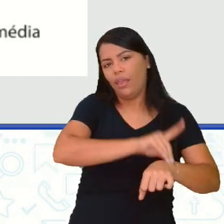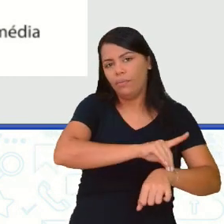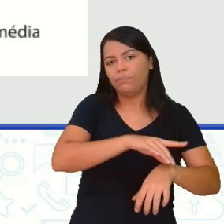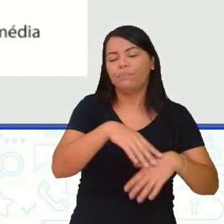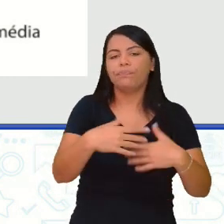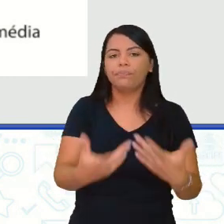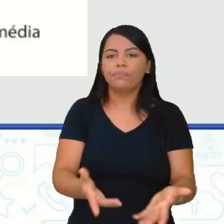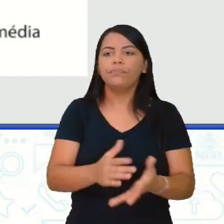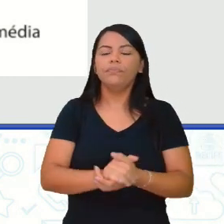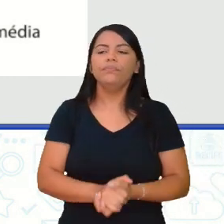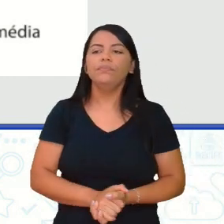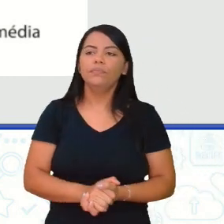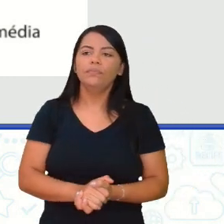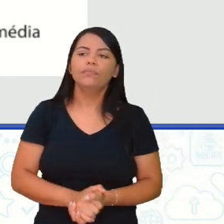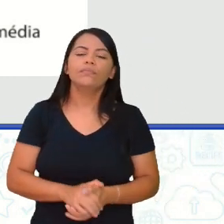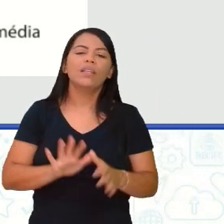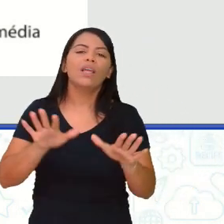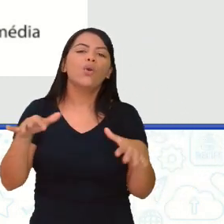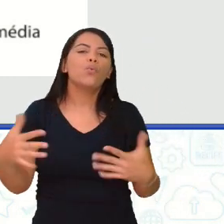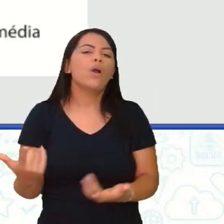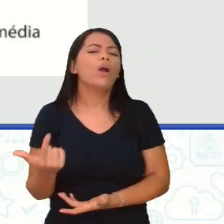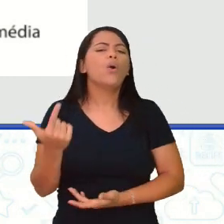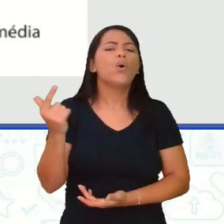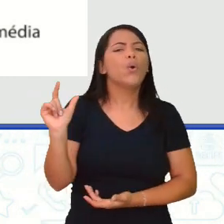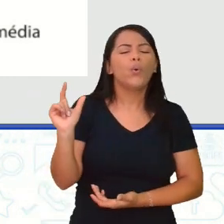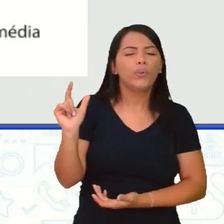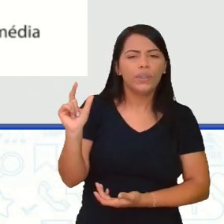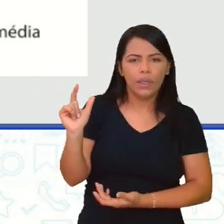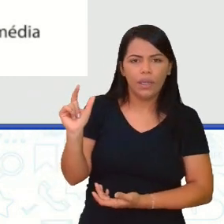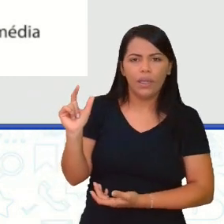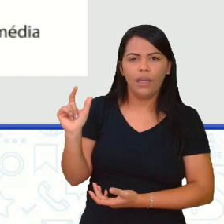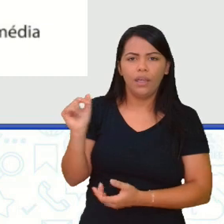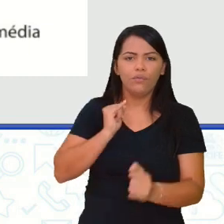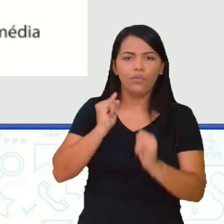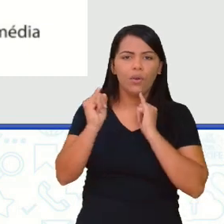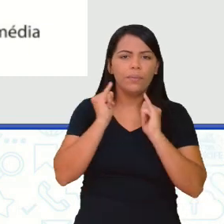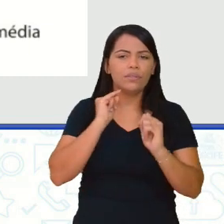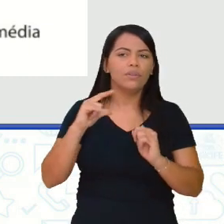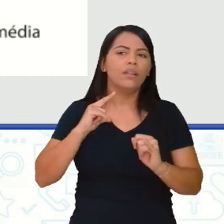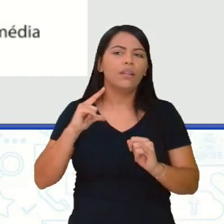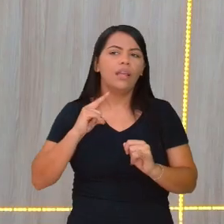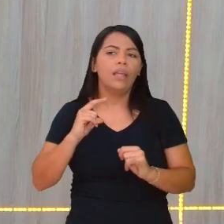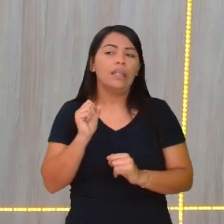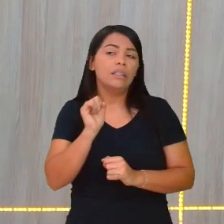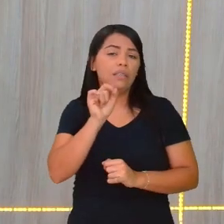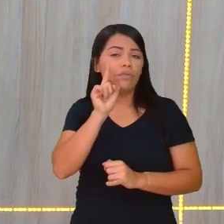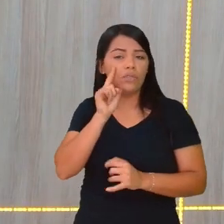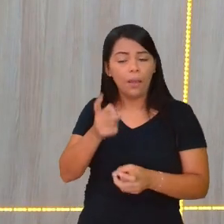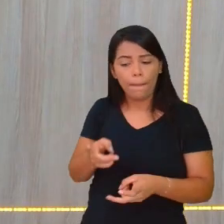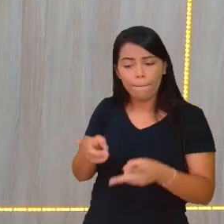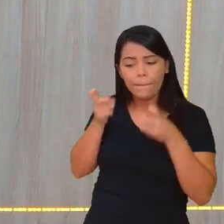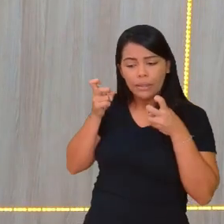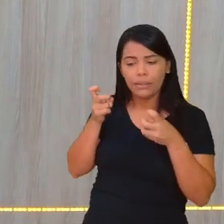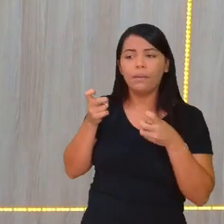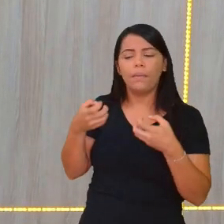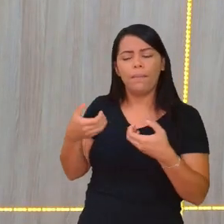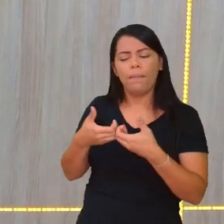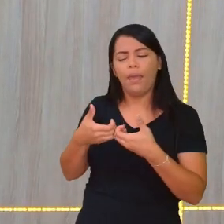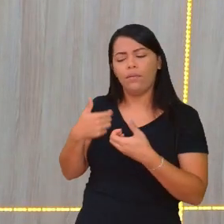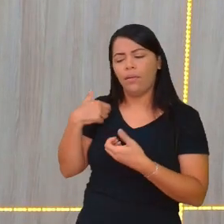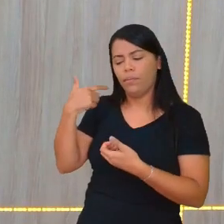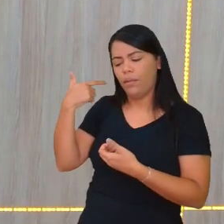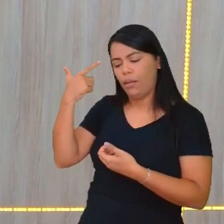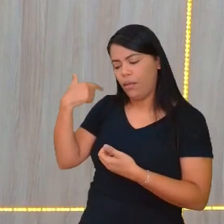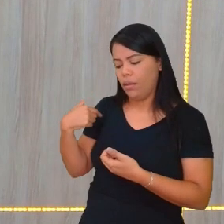fala, né? Qual é a outra informação que tem? Se você olhar do lado aí da minha animação, tem